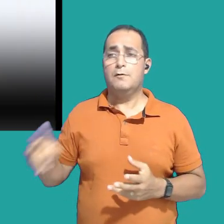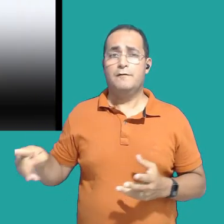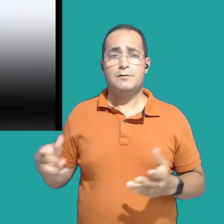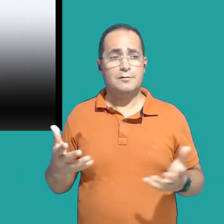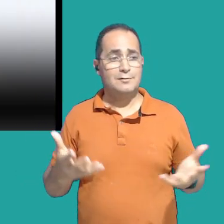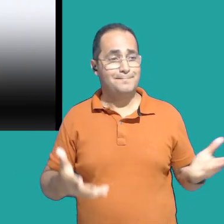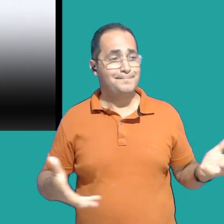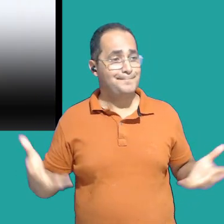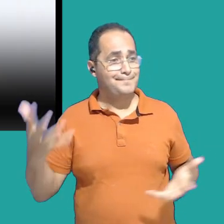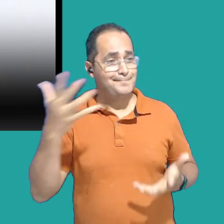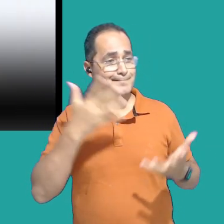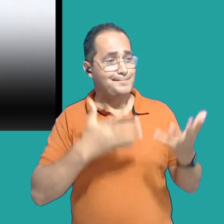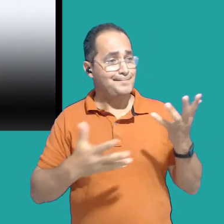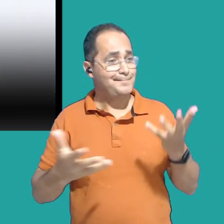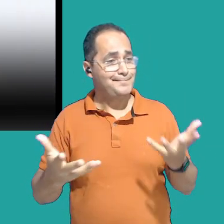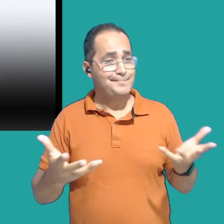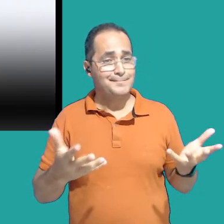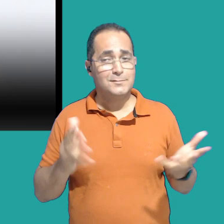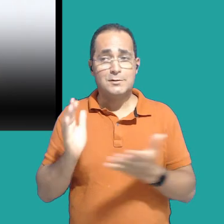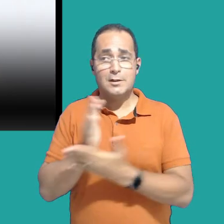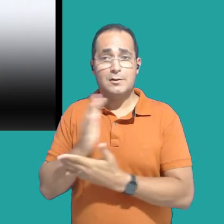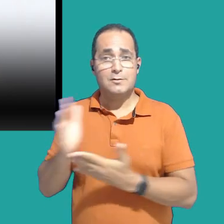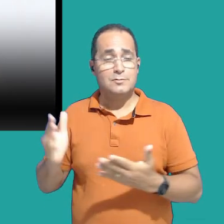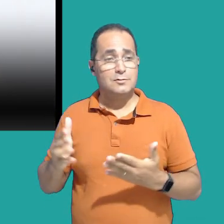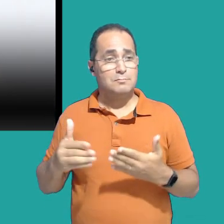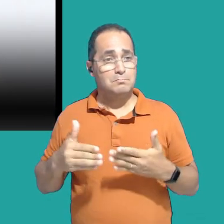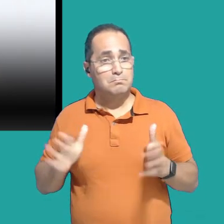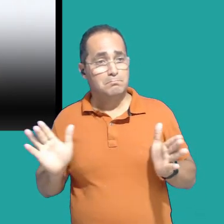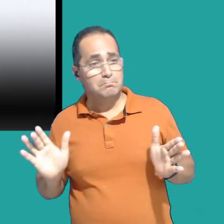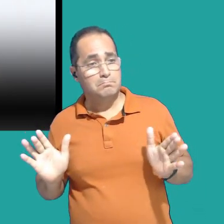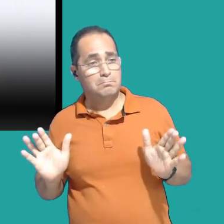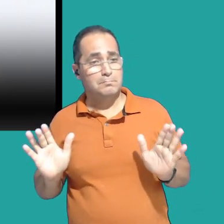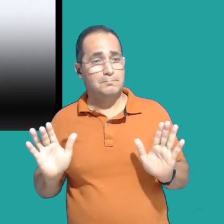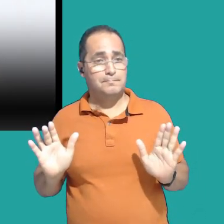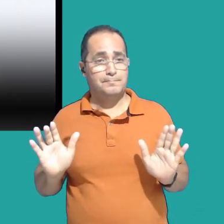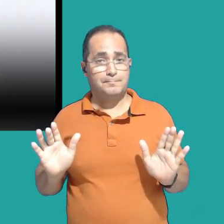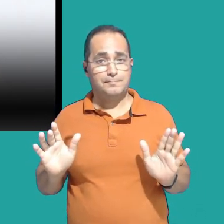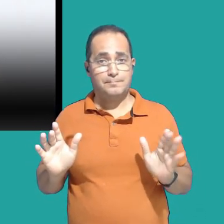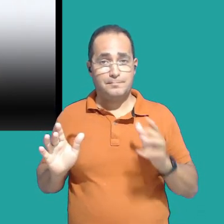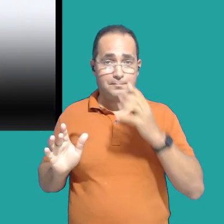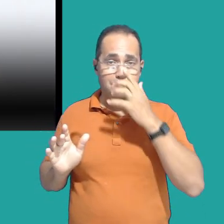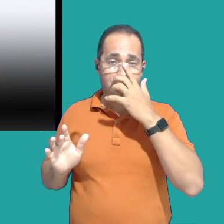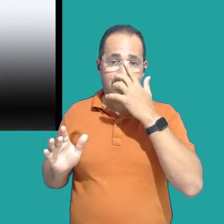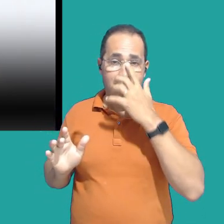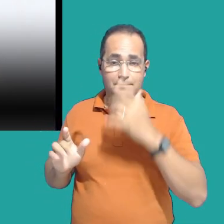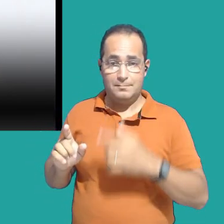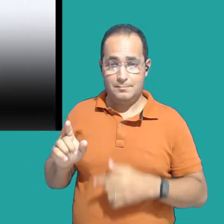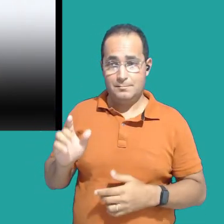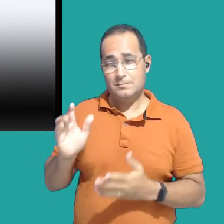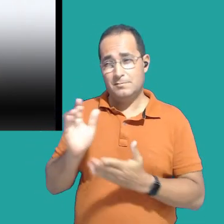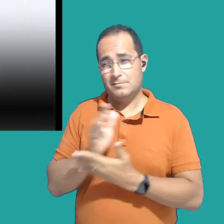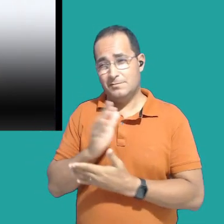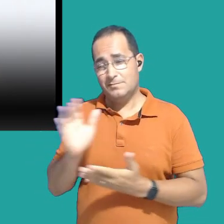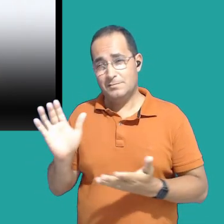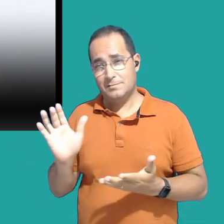Professores que não sabiam como lidar, alguns ainda eram mais abertos